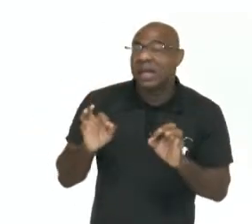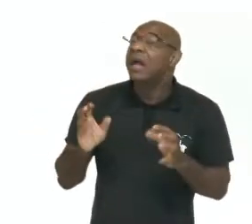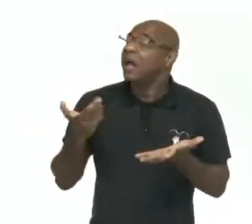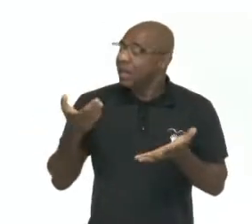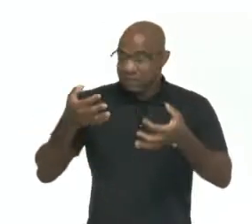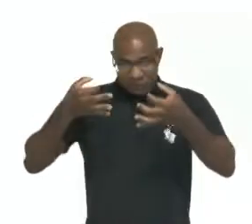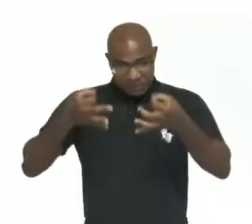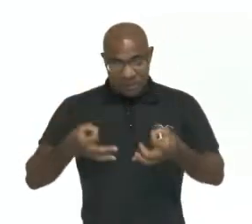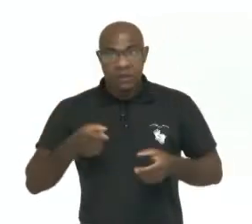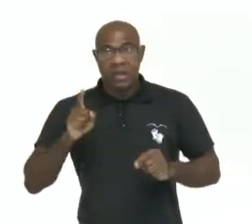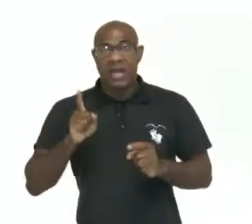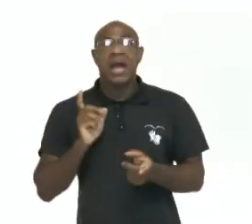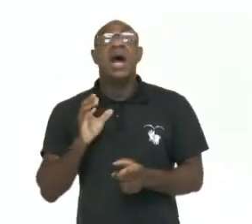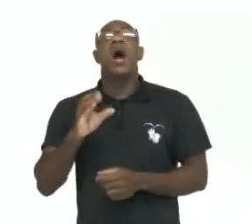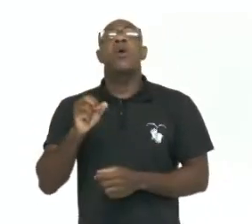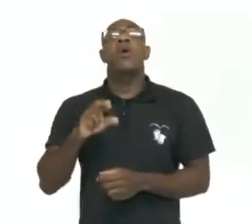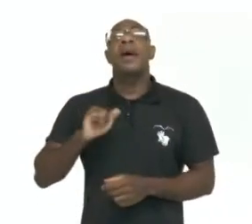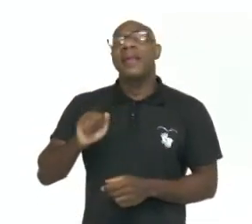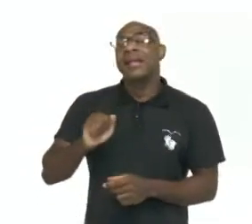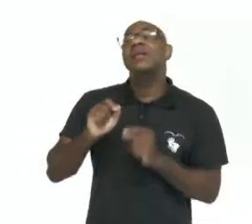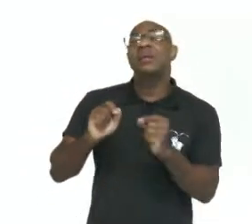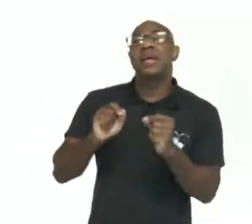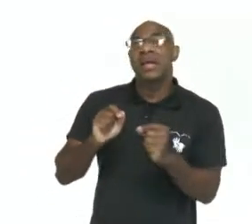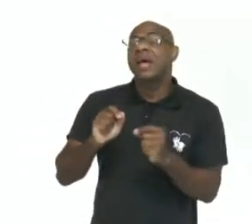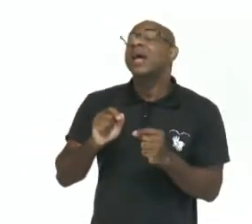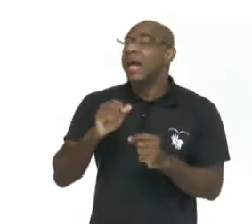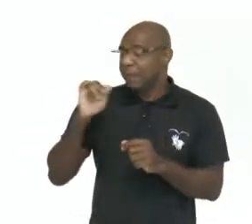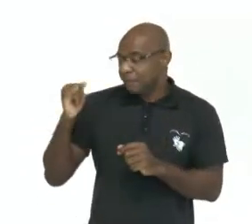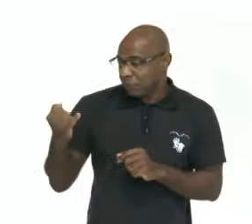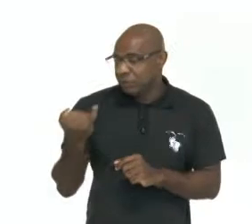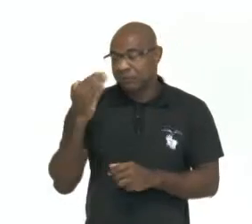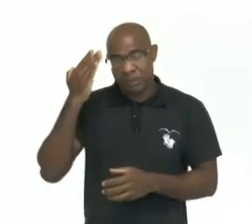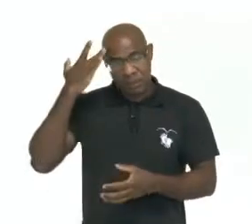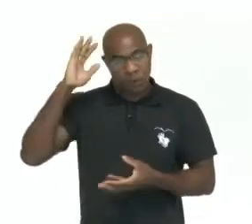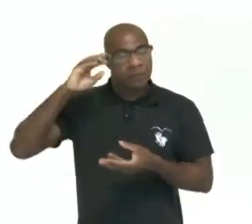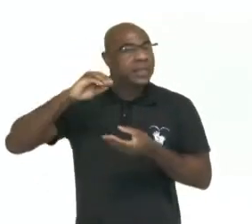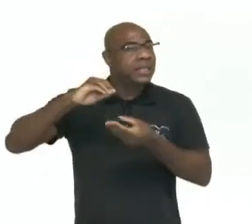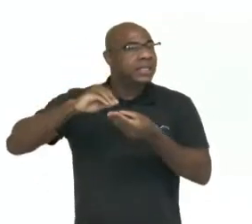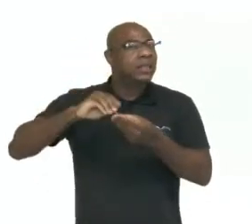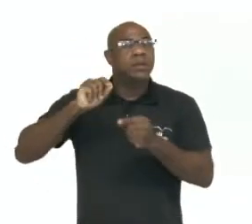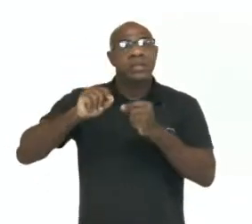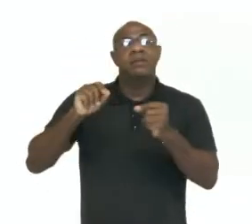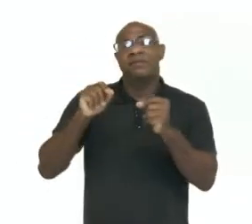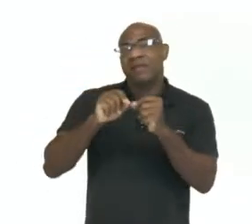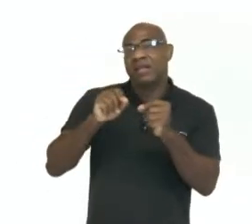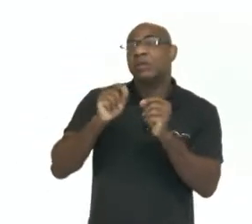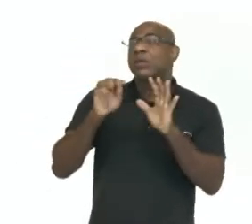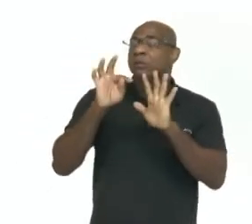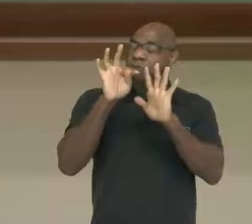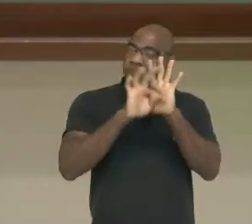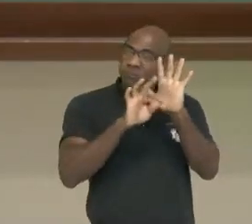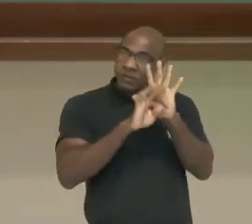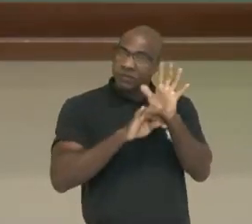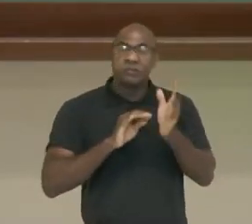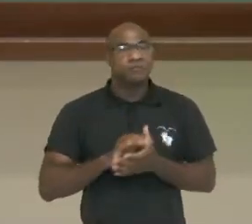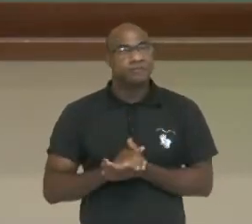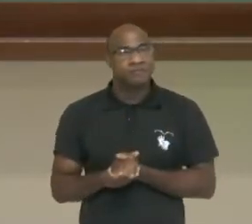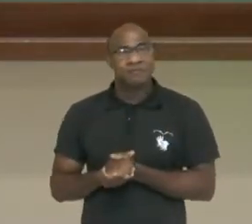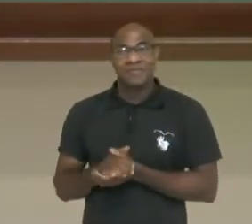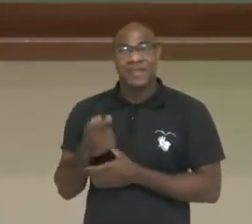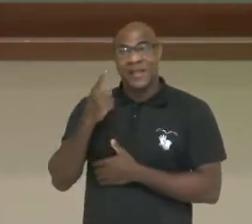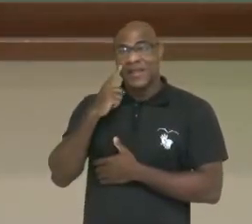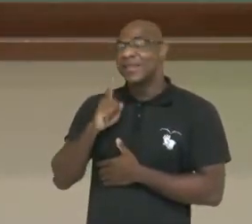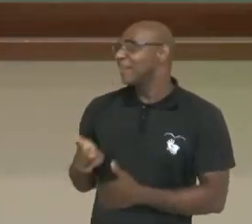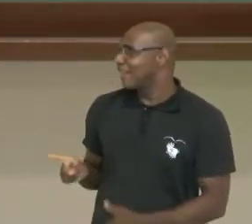confere à coerência textual um papel importante para a compreensão e produção do texto. Como vocês